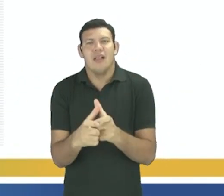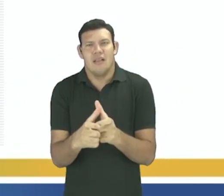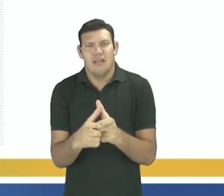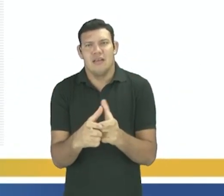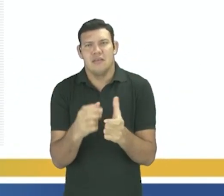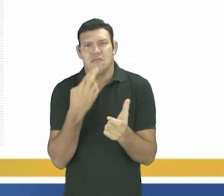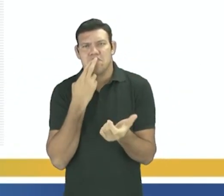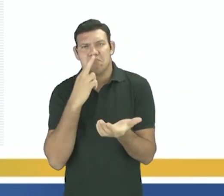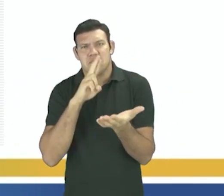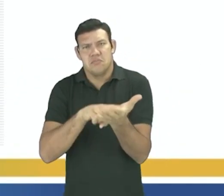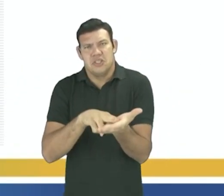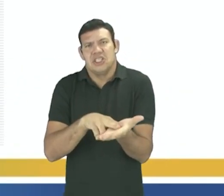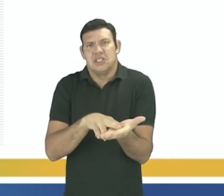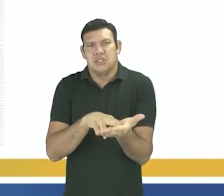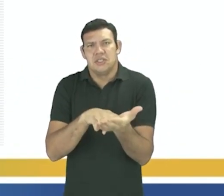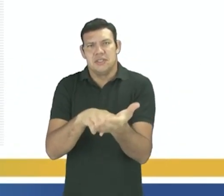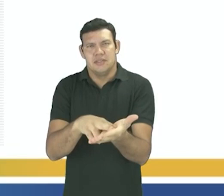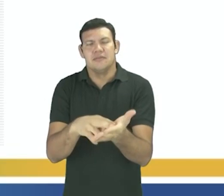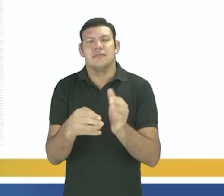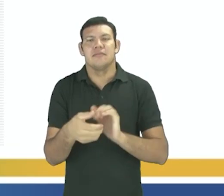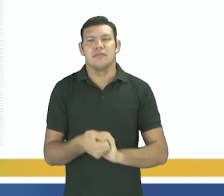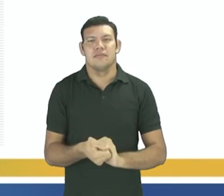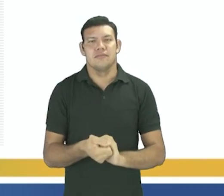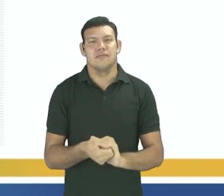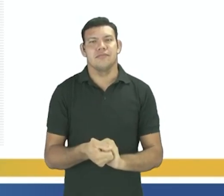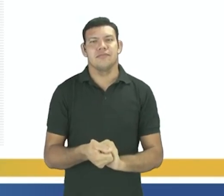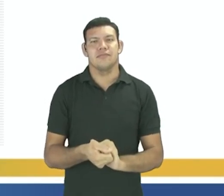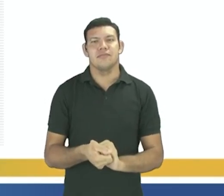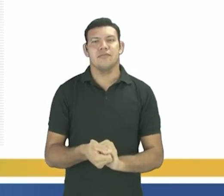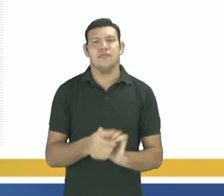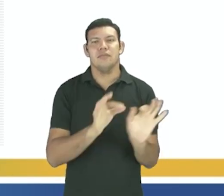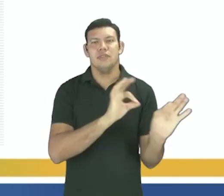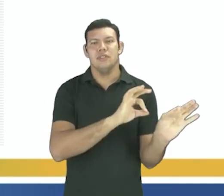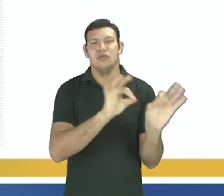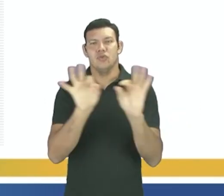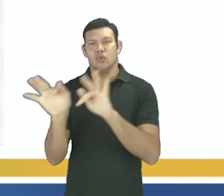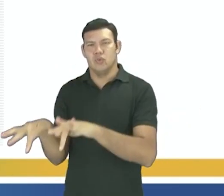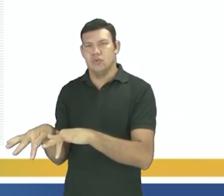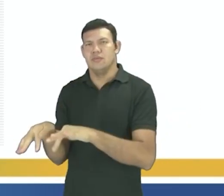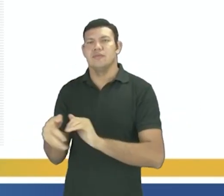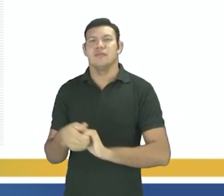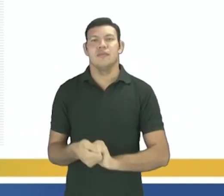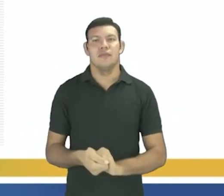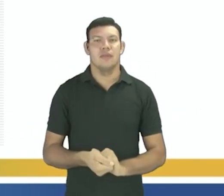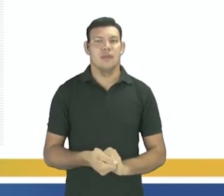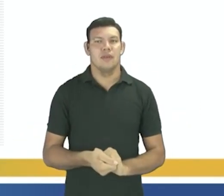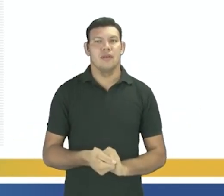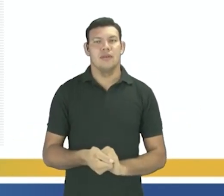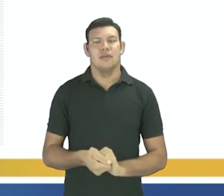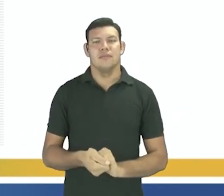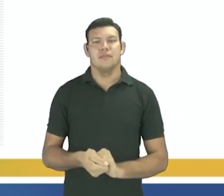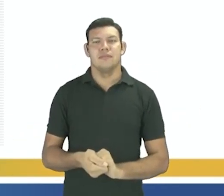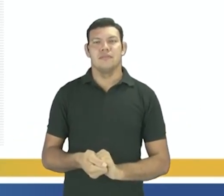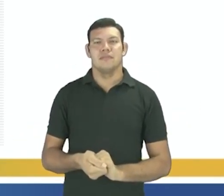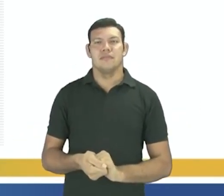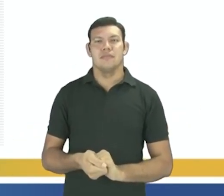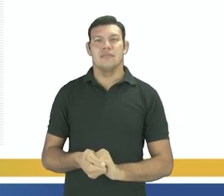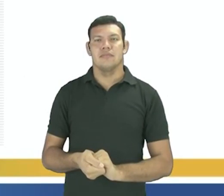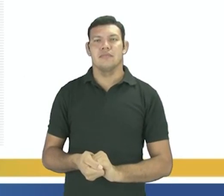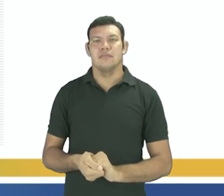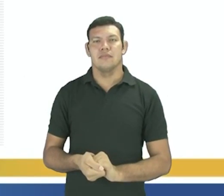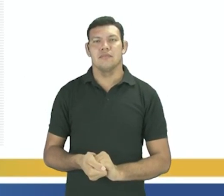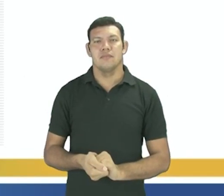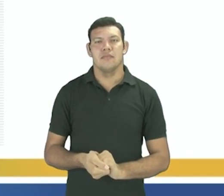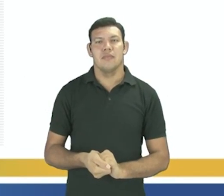destinatário, que é o destino final, né, da informação que contém naquela carta. E